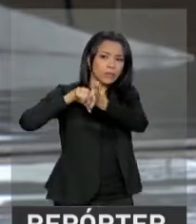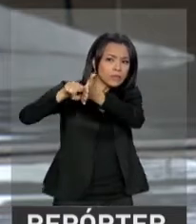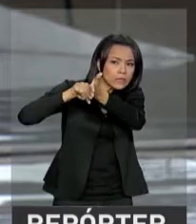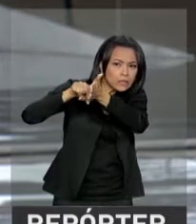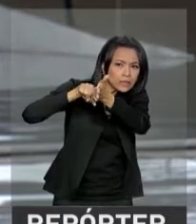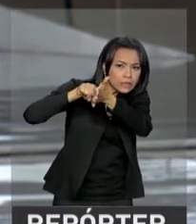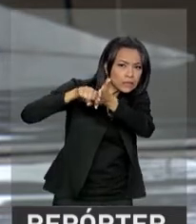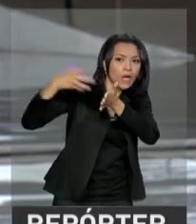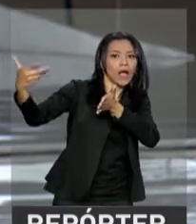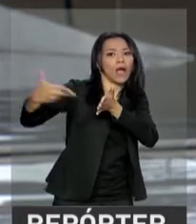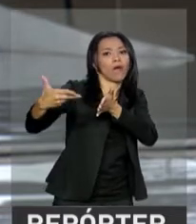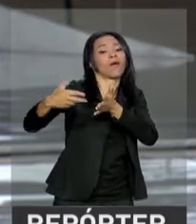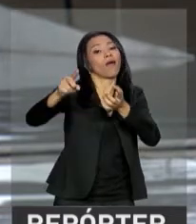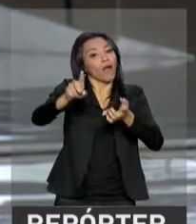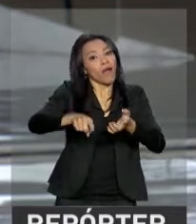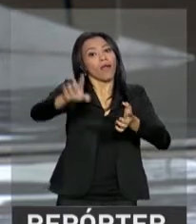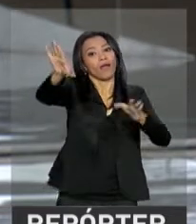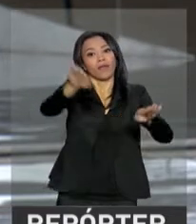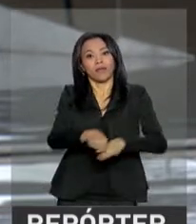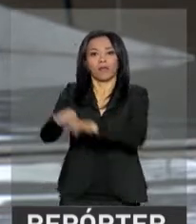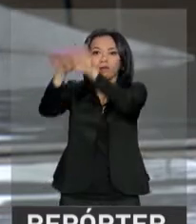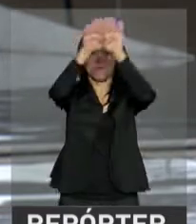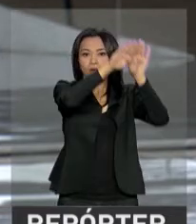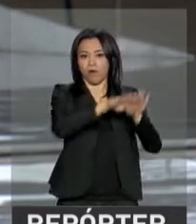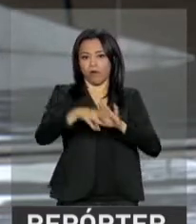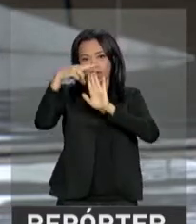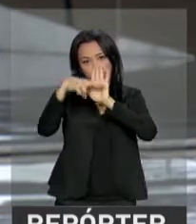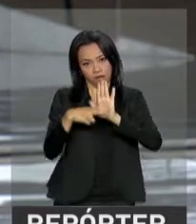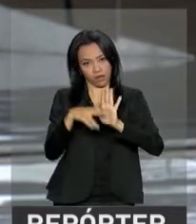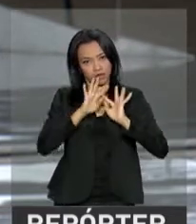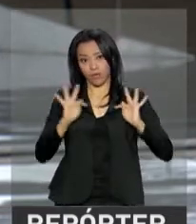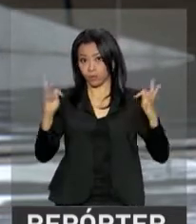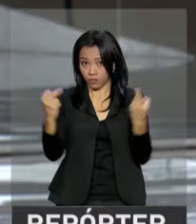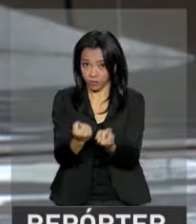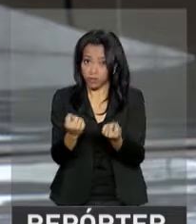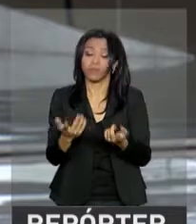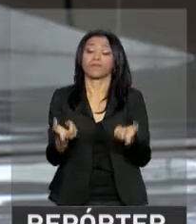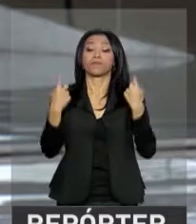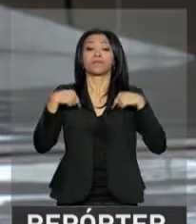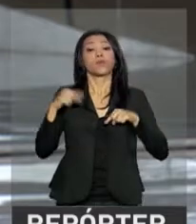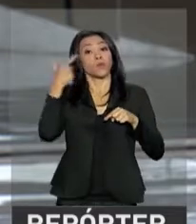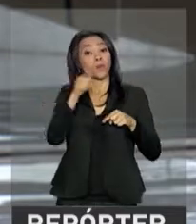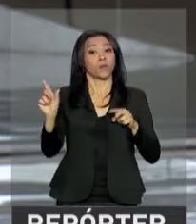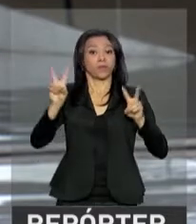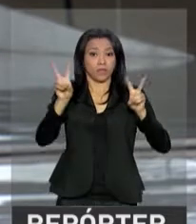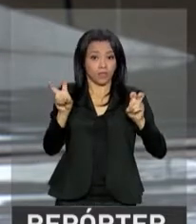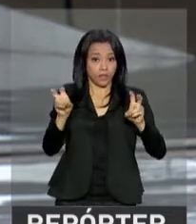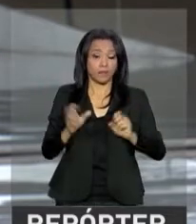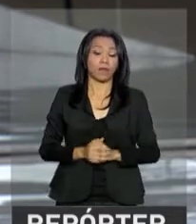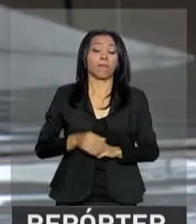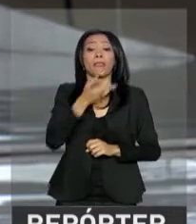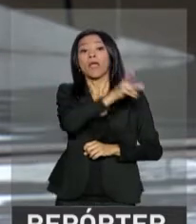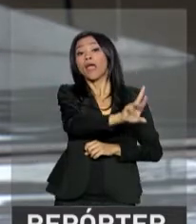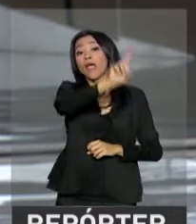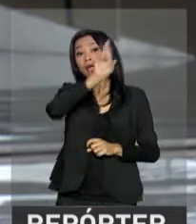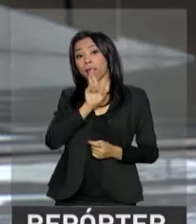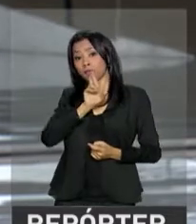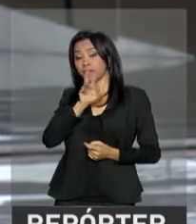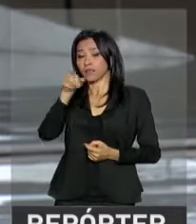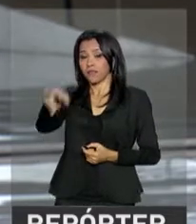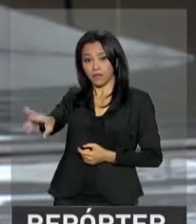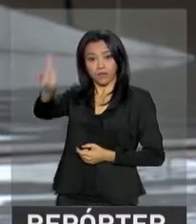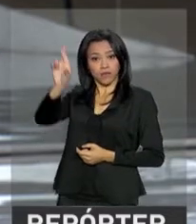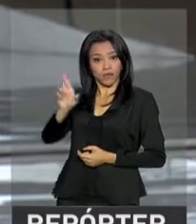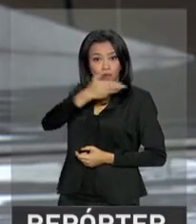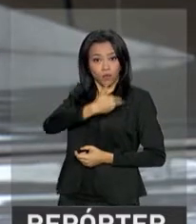passam agora a ser padronizados mudando de assunto agora representantes dos caminhoneiros e do governo